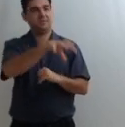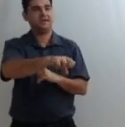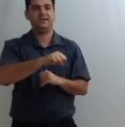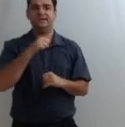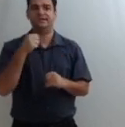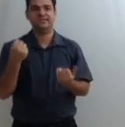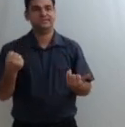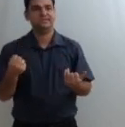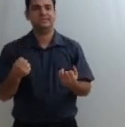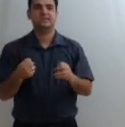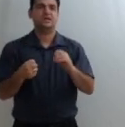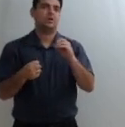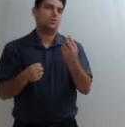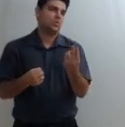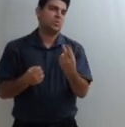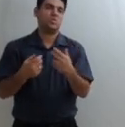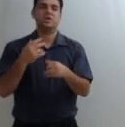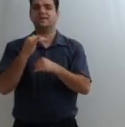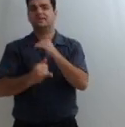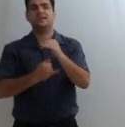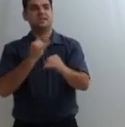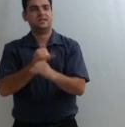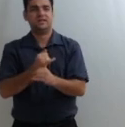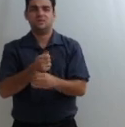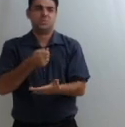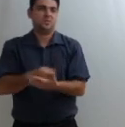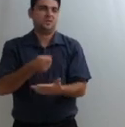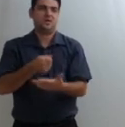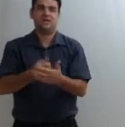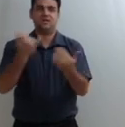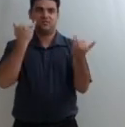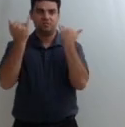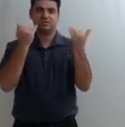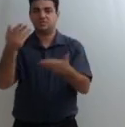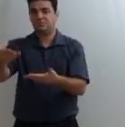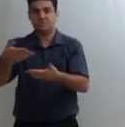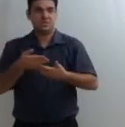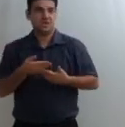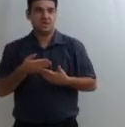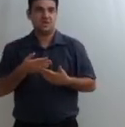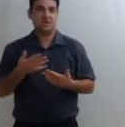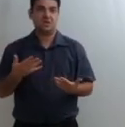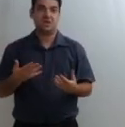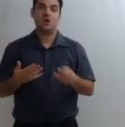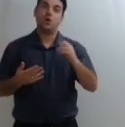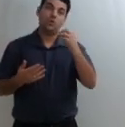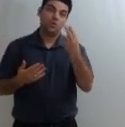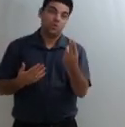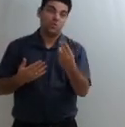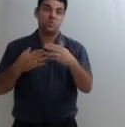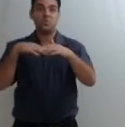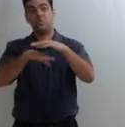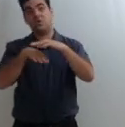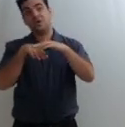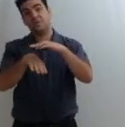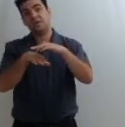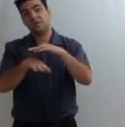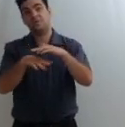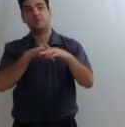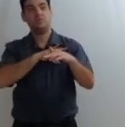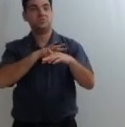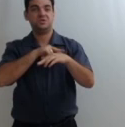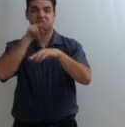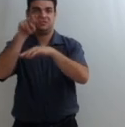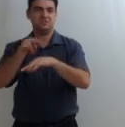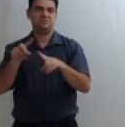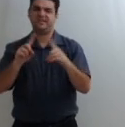provedor de aplicações de internet, por ordem judicial, guardasse os dados para a finalidade de investigação, mas isso não é um ponto